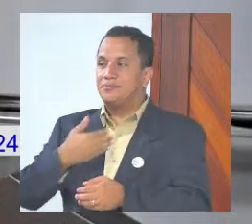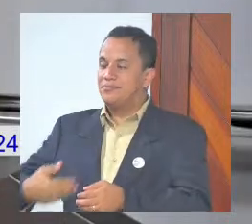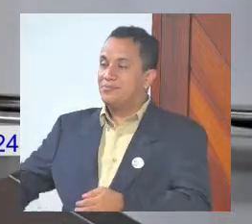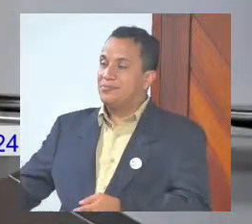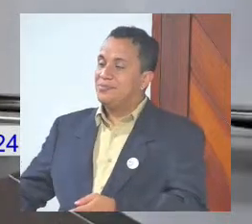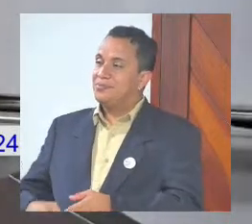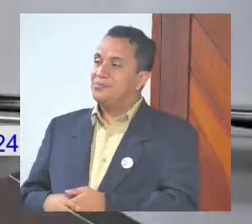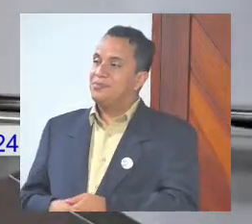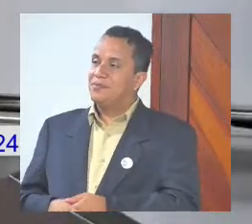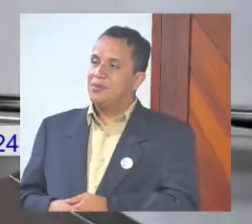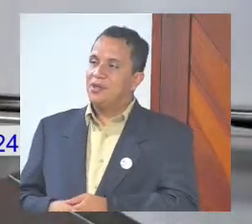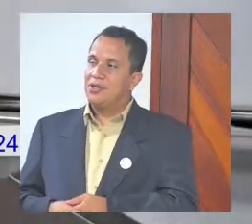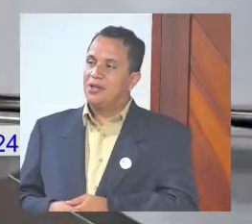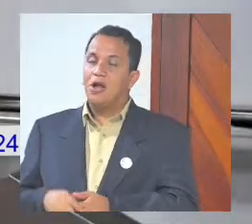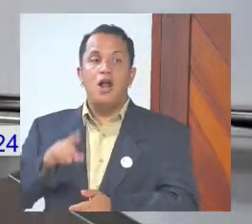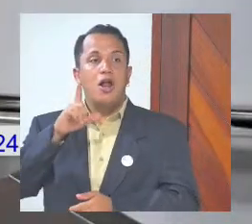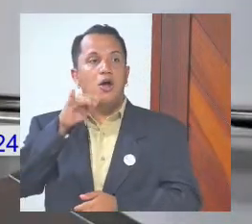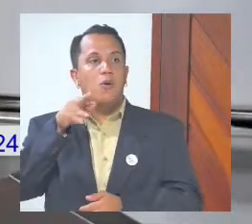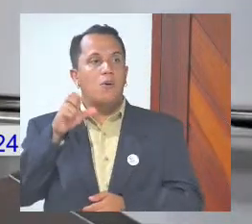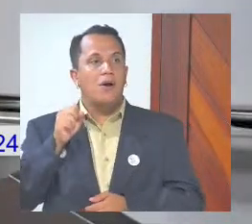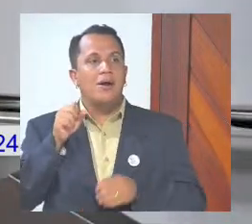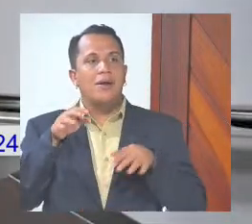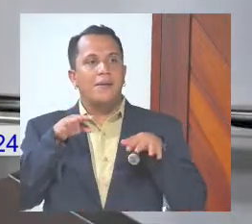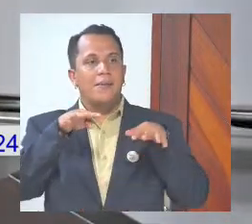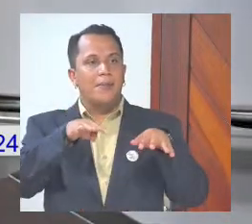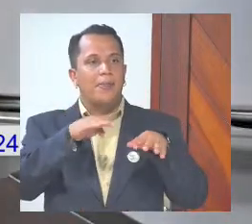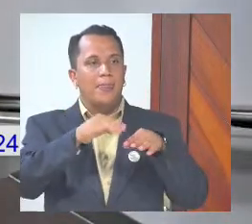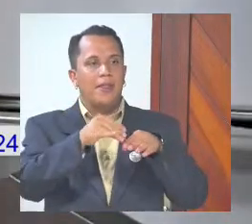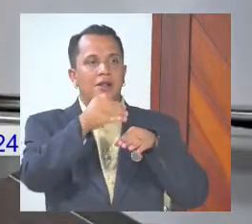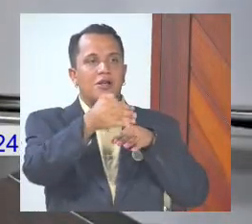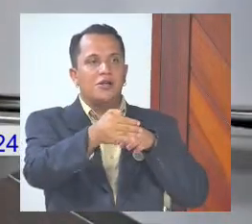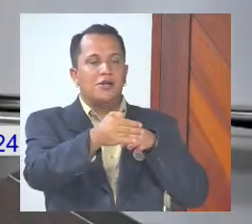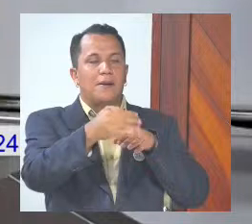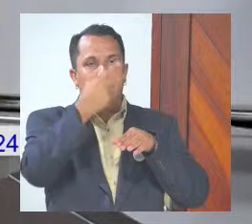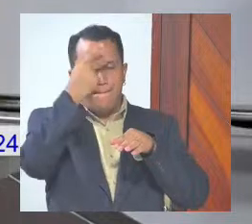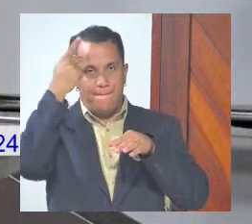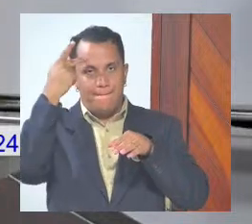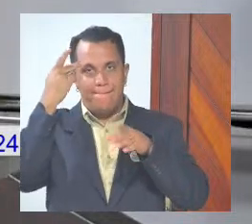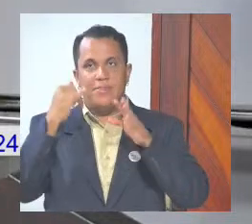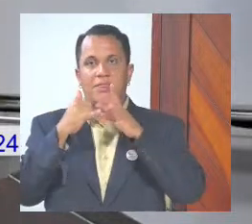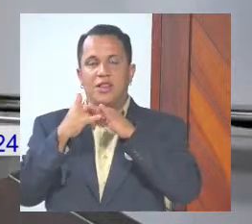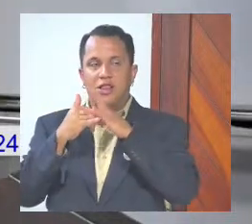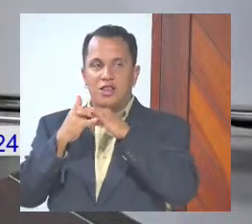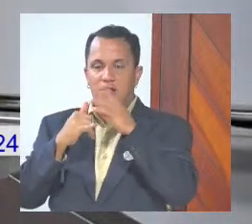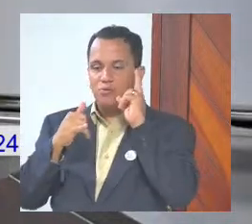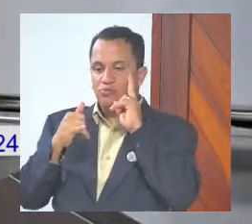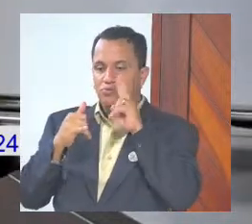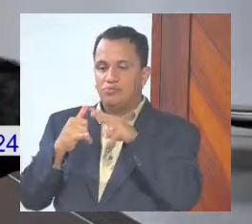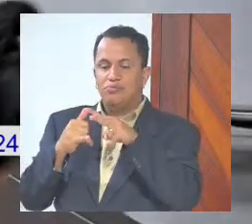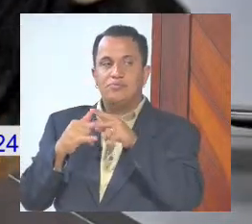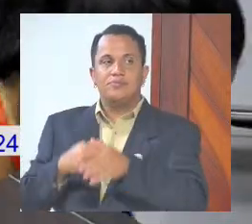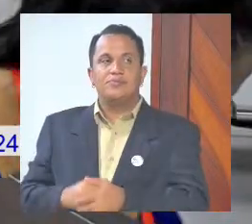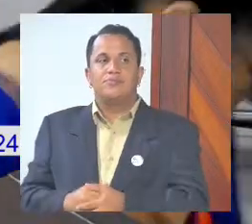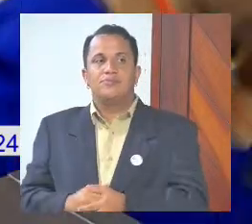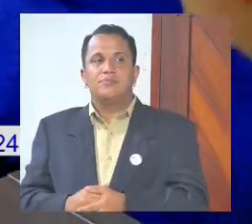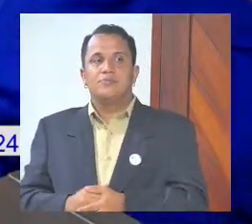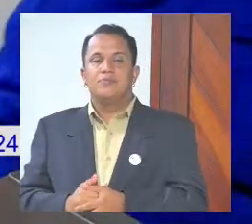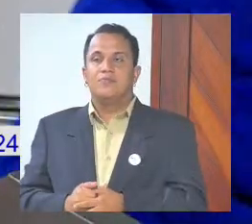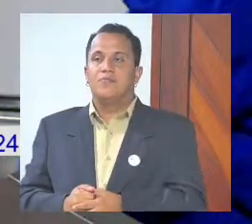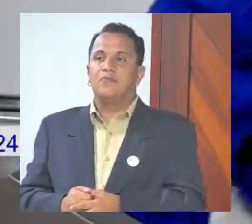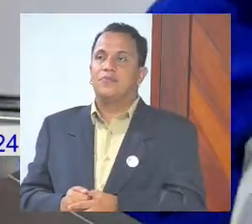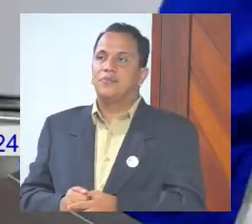presidente, vereador Luca do Beradão, galeria aqui presente, população do município de Pinheiro em casa que está nos assistindo,